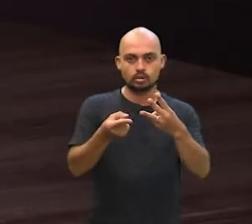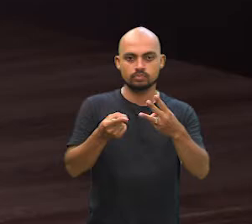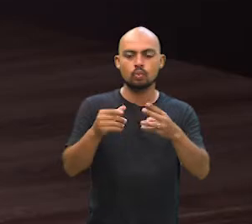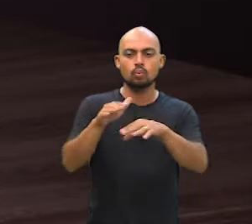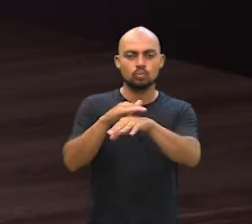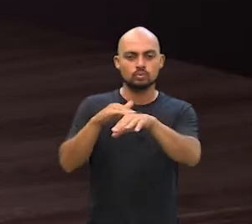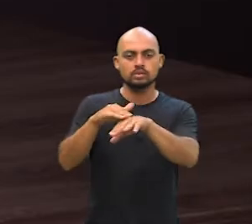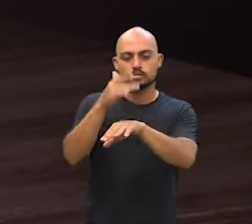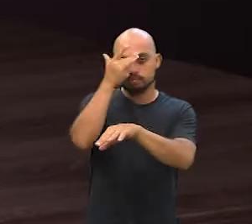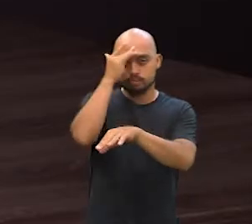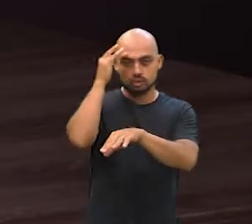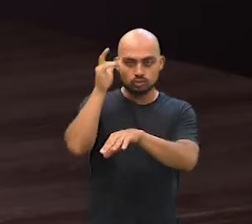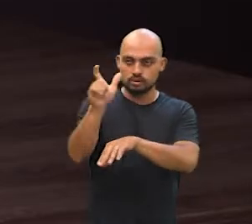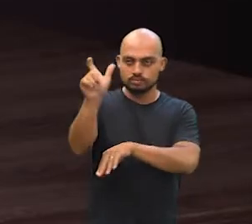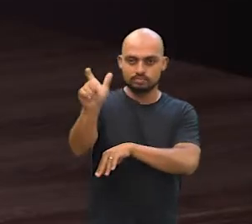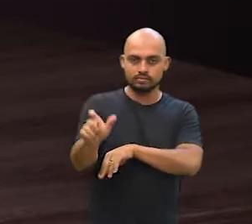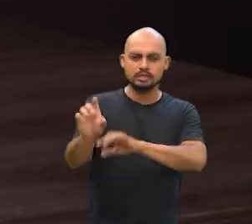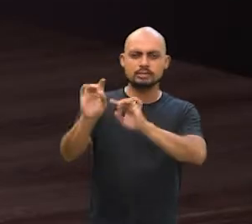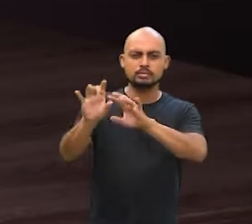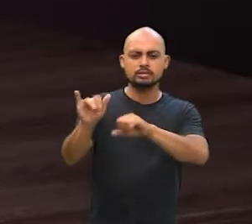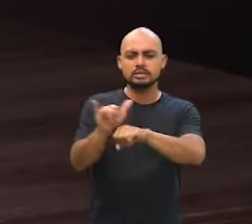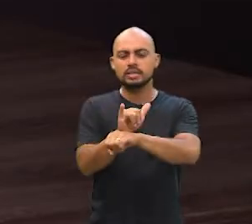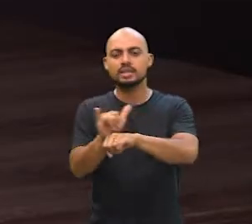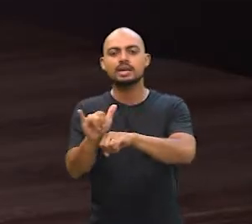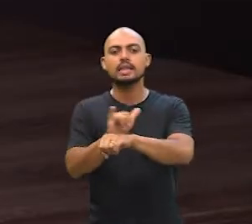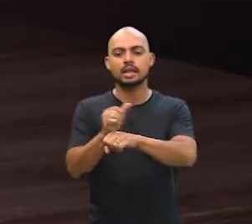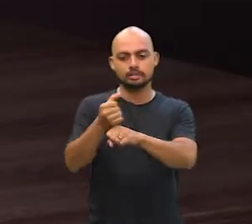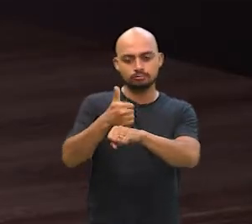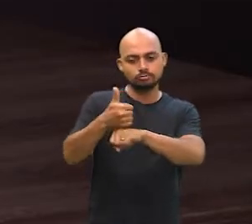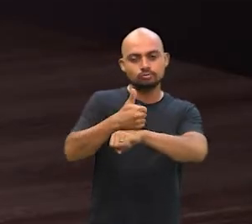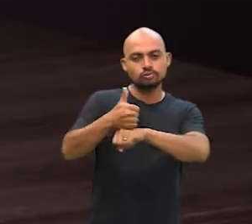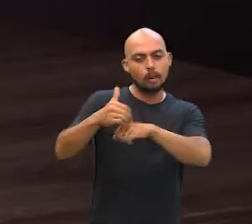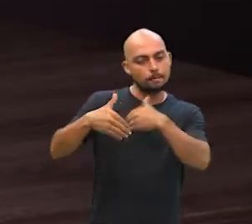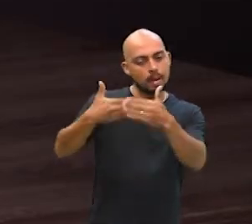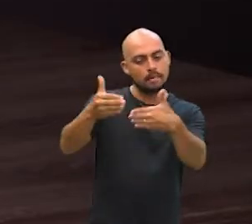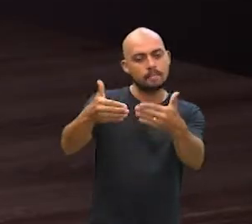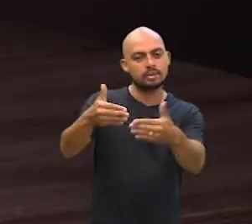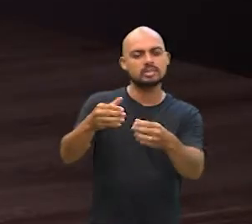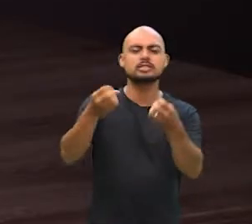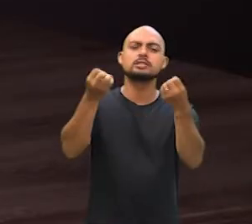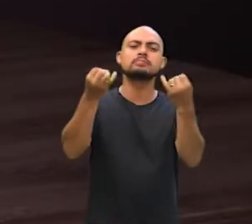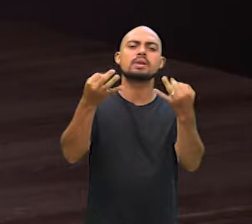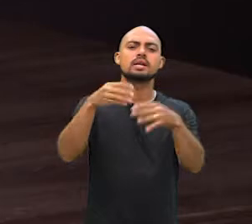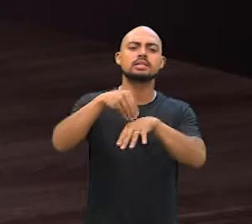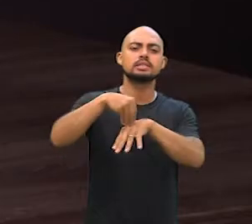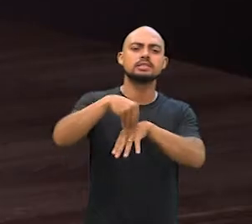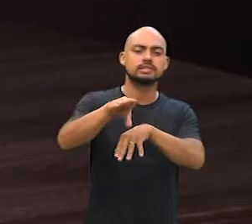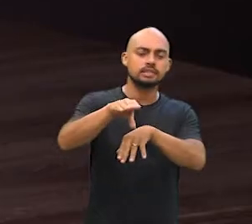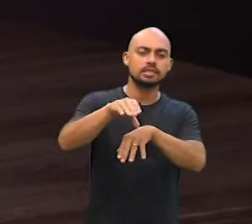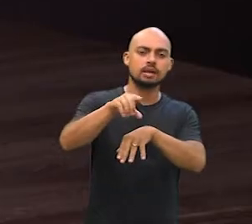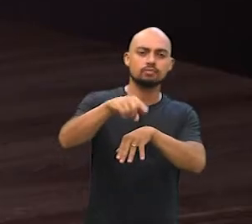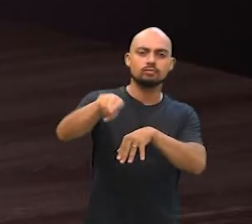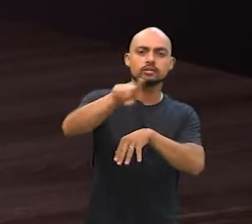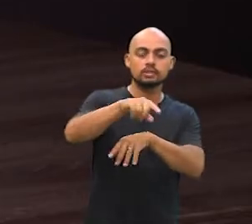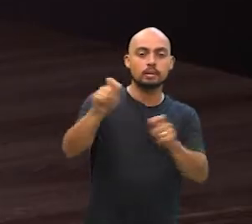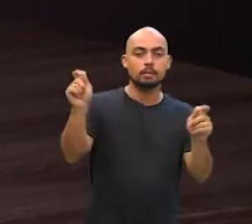uma especialista em estratégia de carreira para falar sobre aí algumas dicas para que você possa empreender